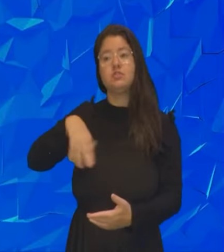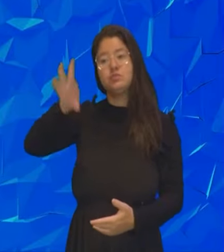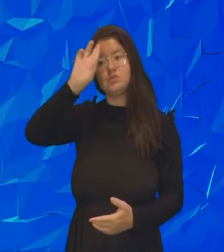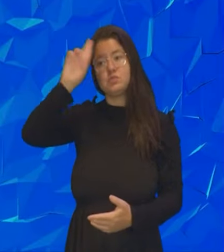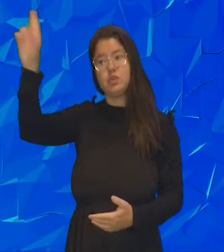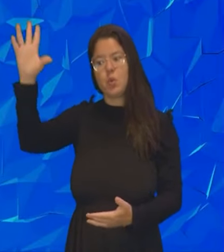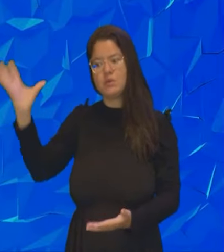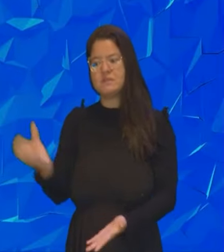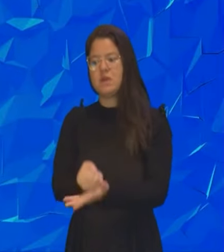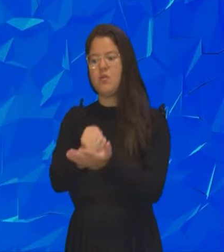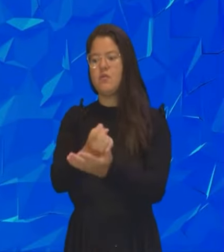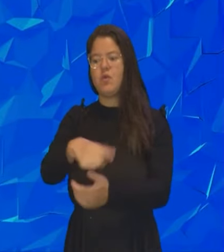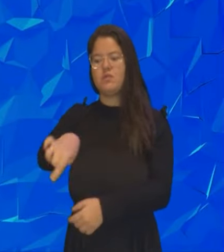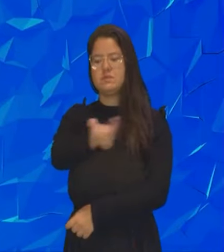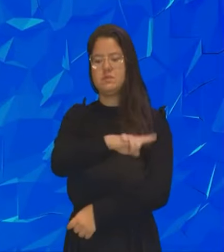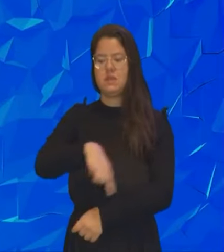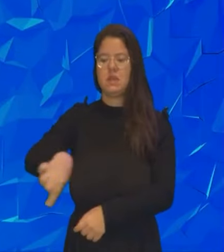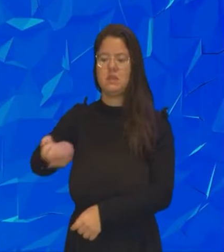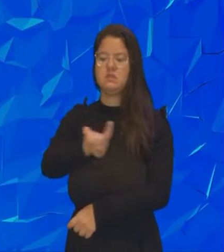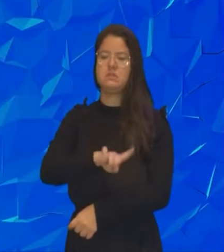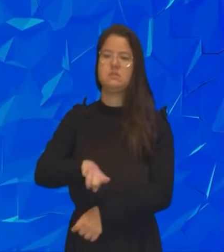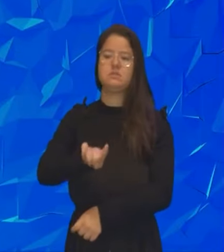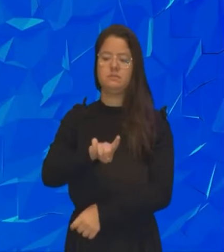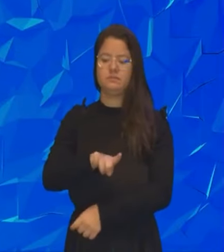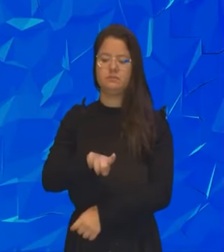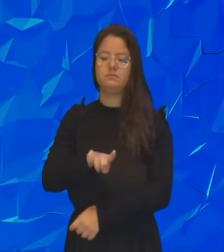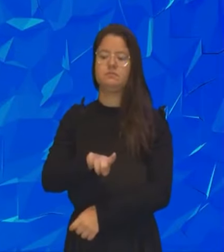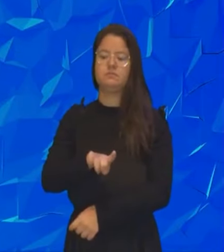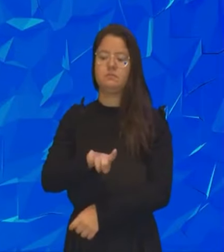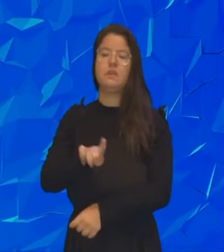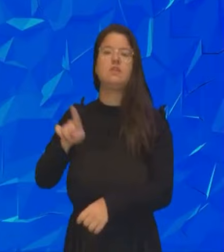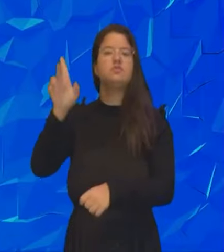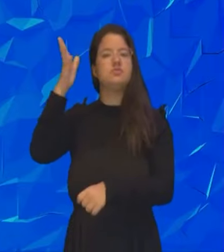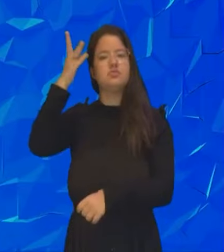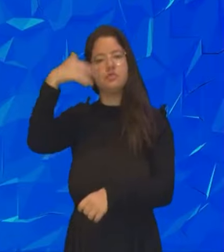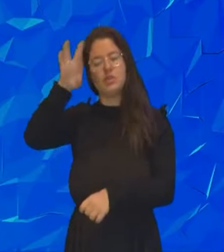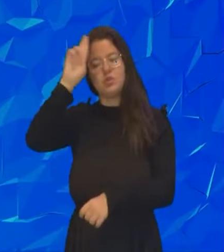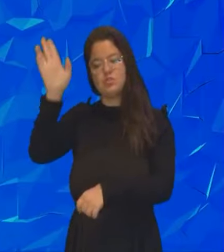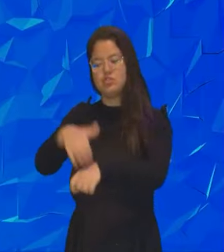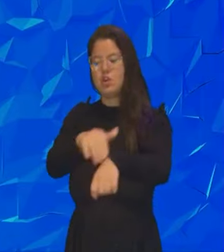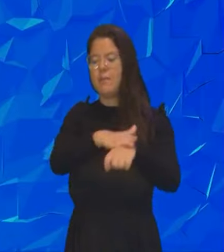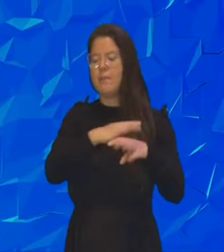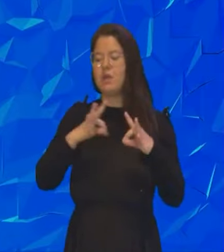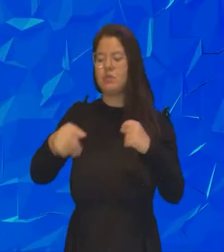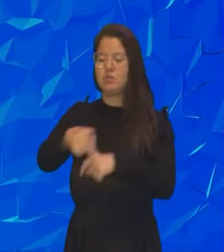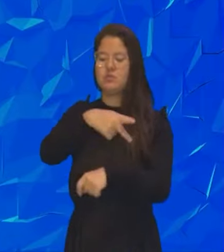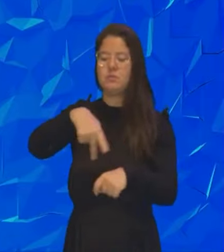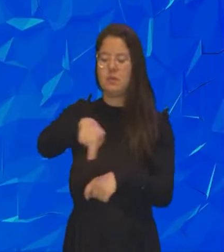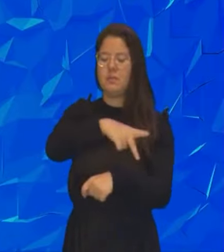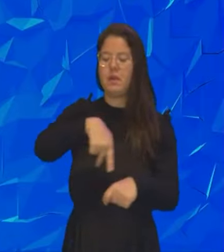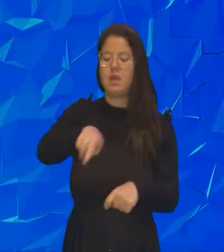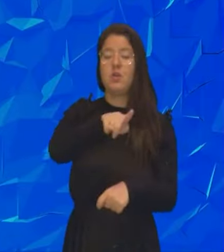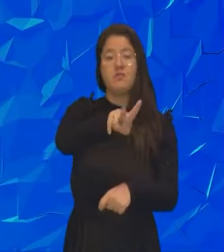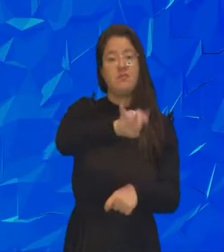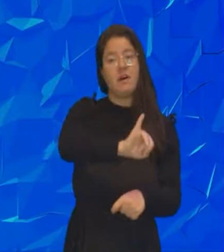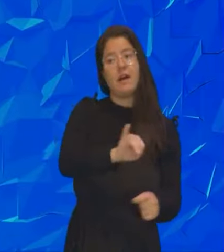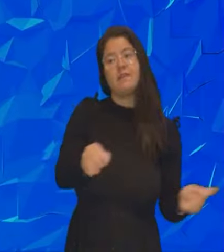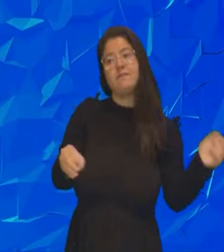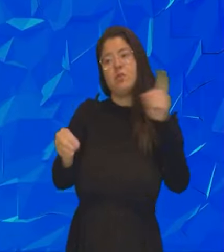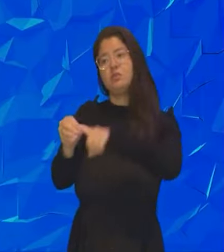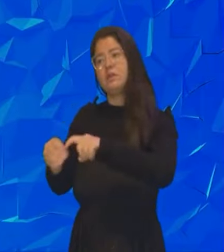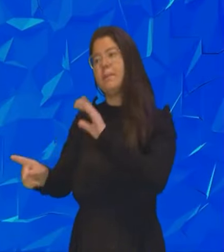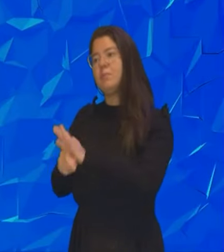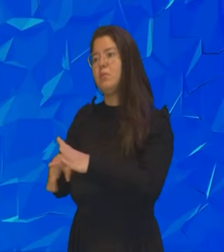das nações, eu os congregarei de todos os países e os trarei de volta para a sua